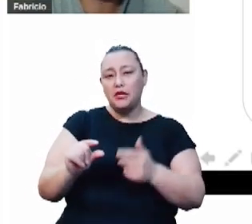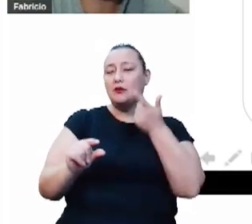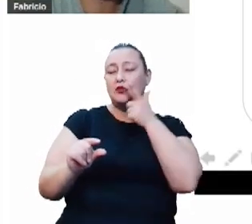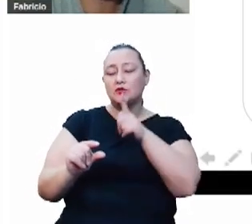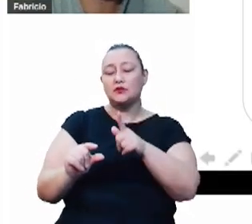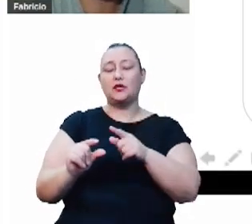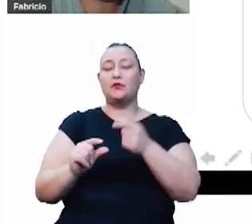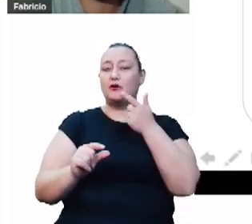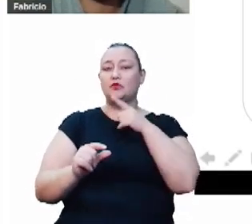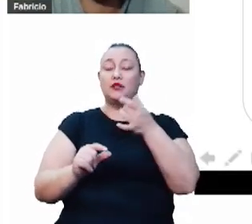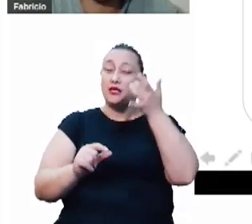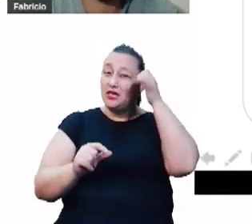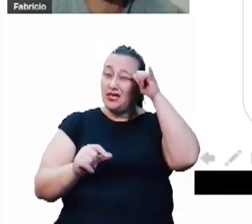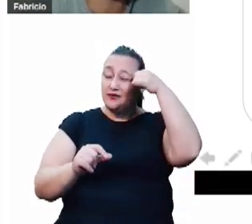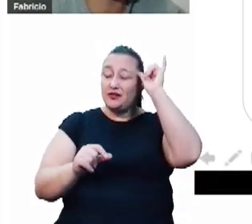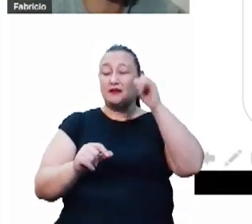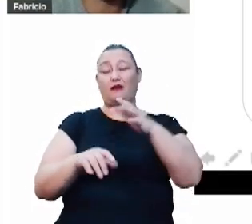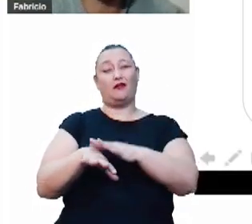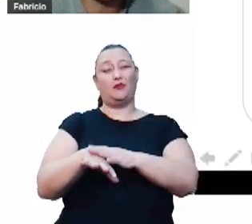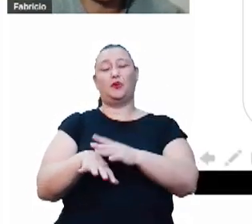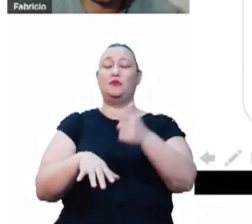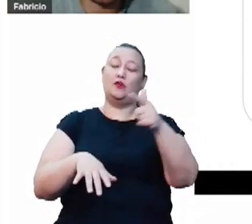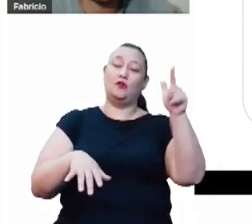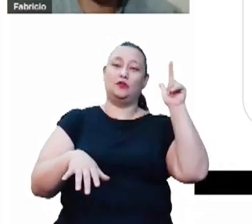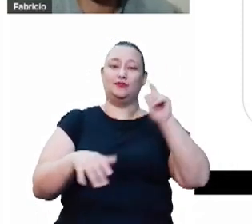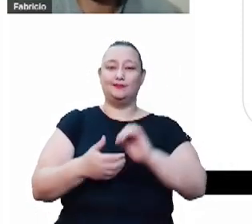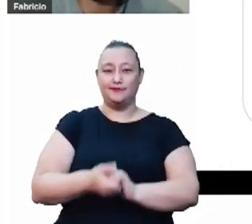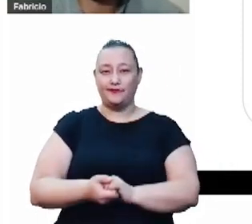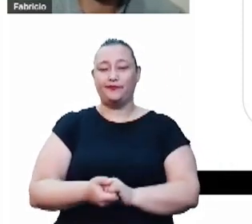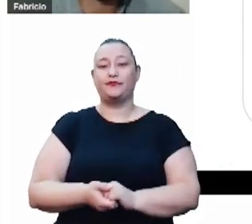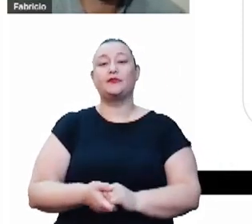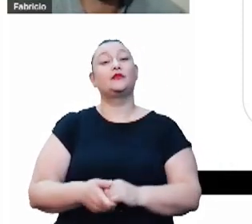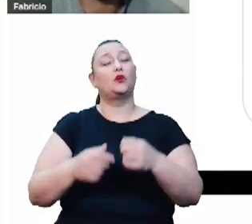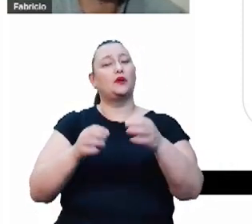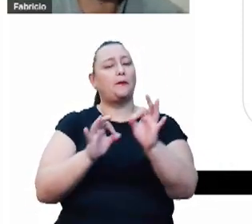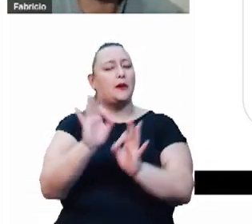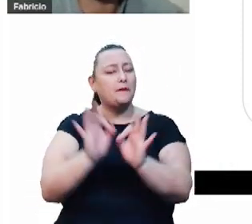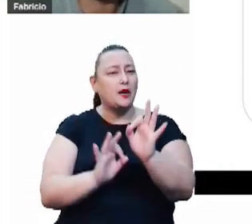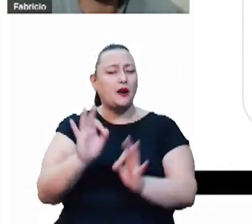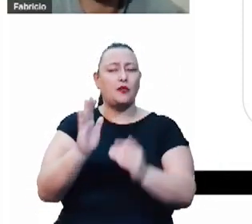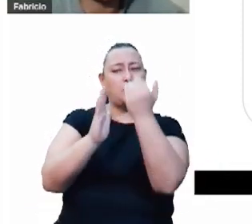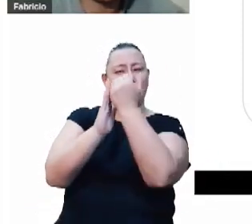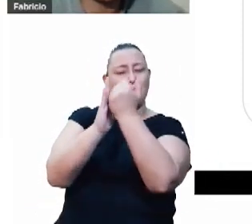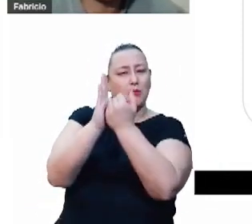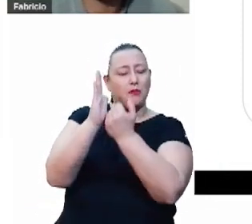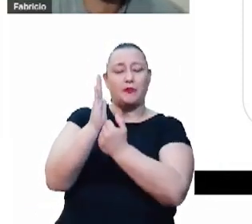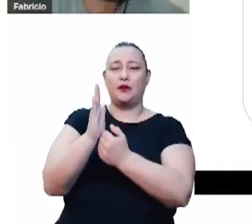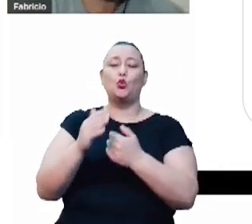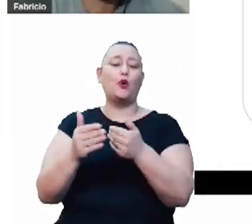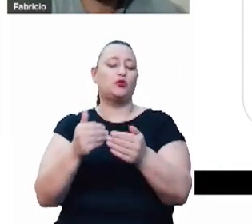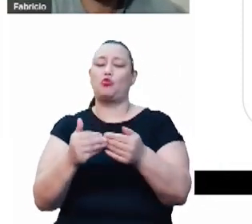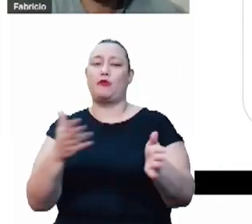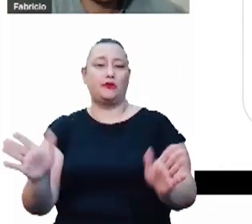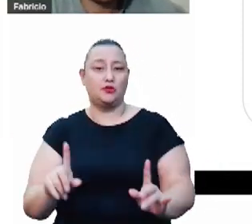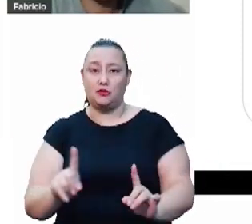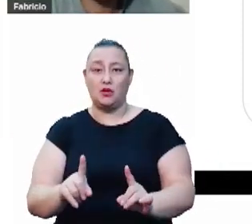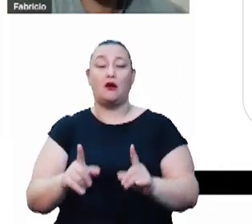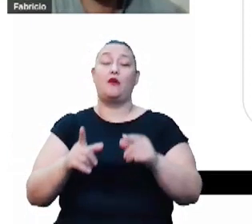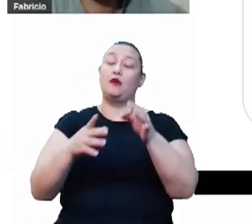dar o menos de efeito adverso possível para o paciente. Então, é feito todo um planejamento antes de aplicar a toxina. Em